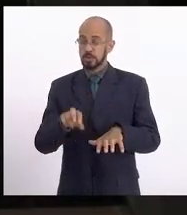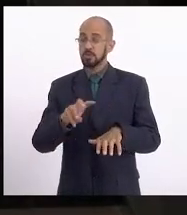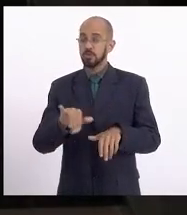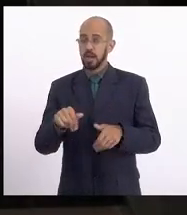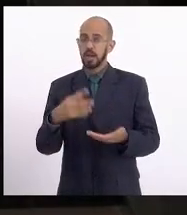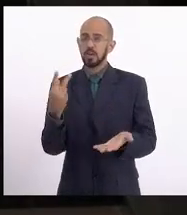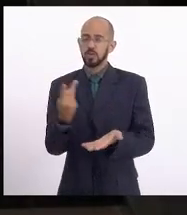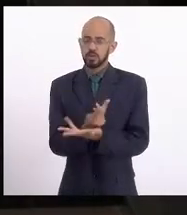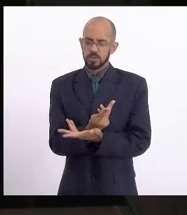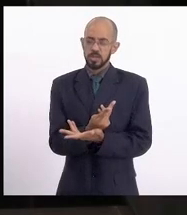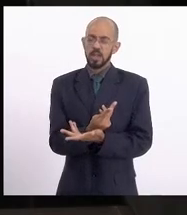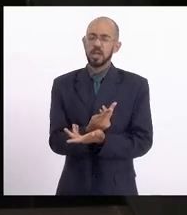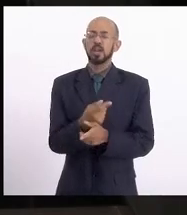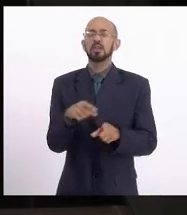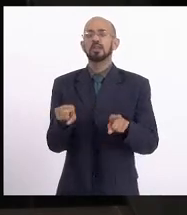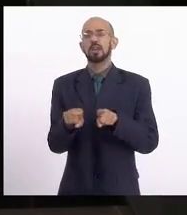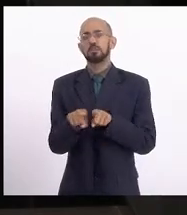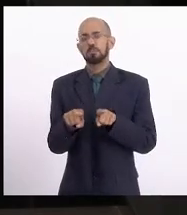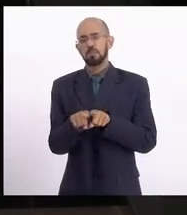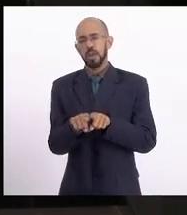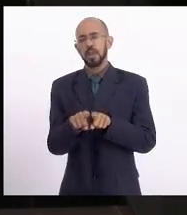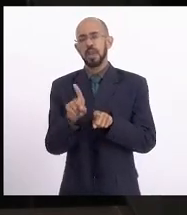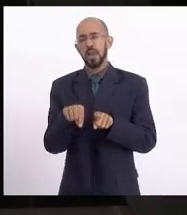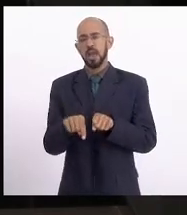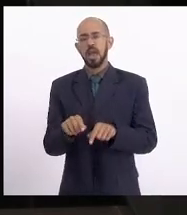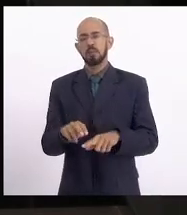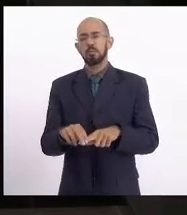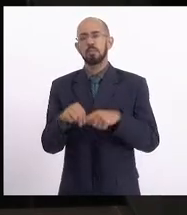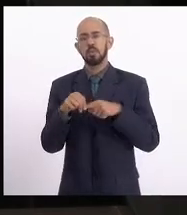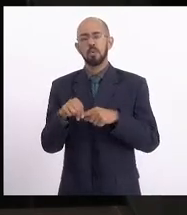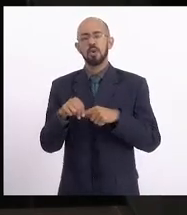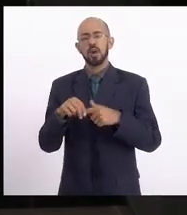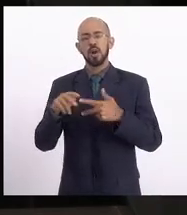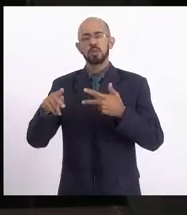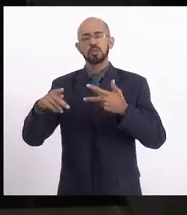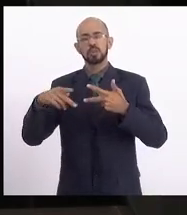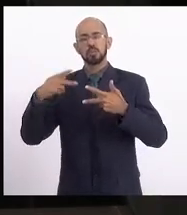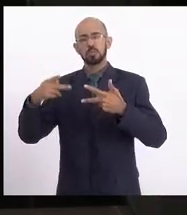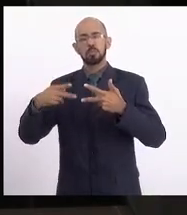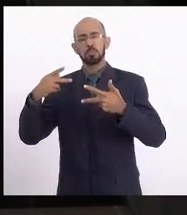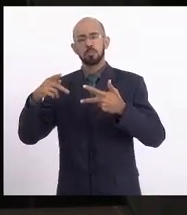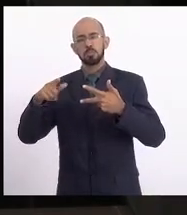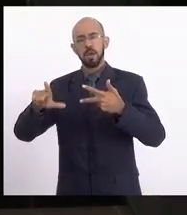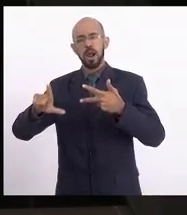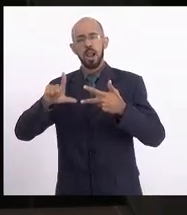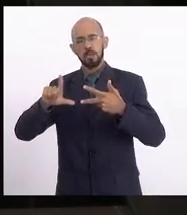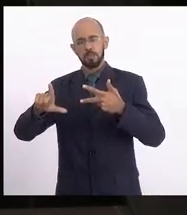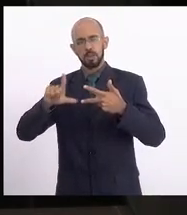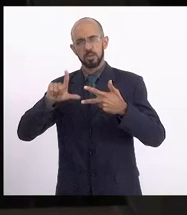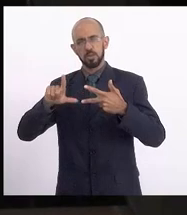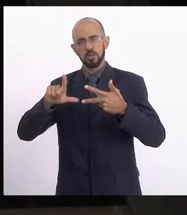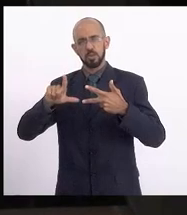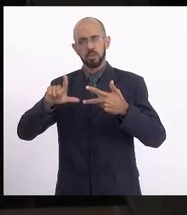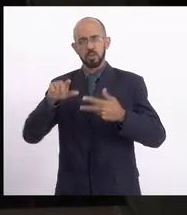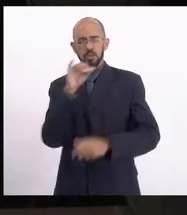em grande parte também ao Parlamento Fluminense, pela